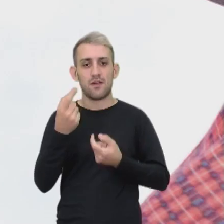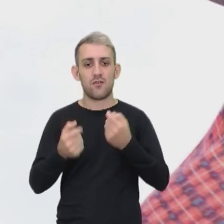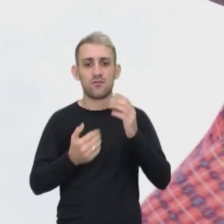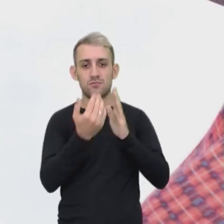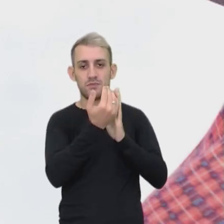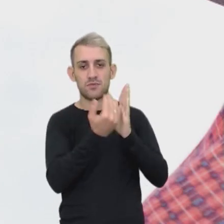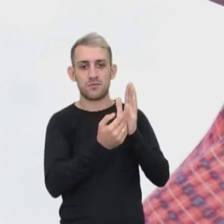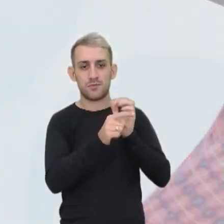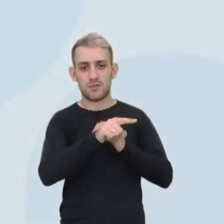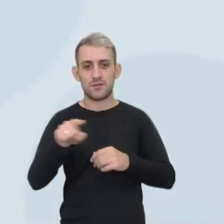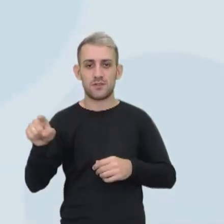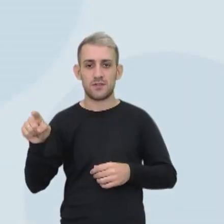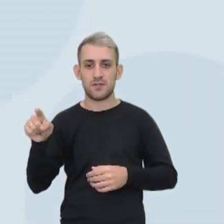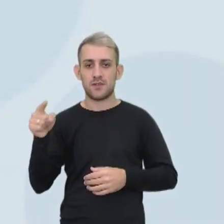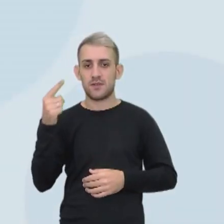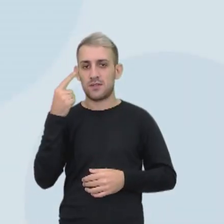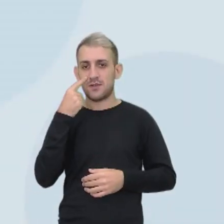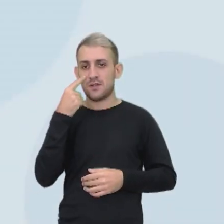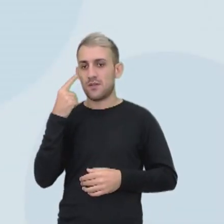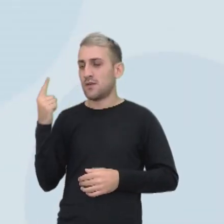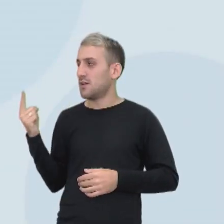aí na tela,